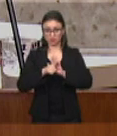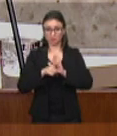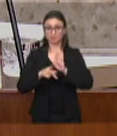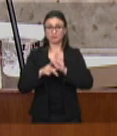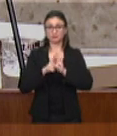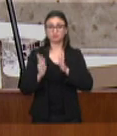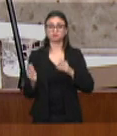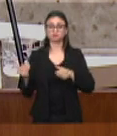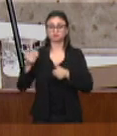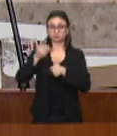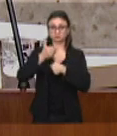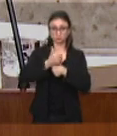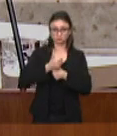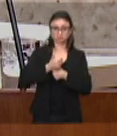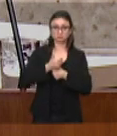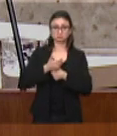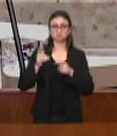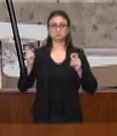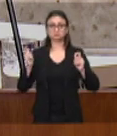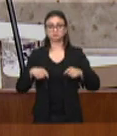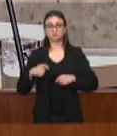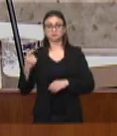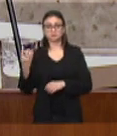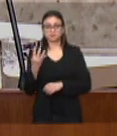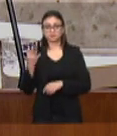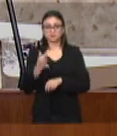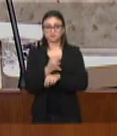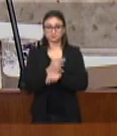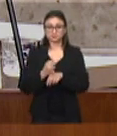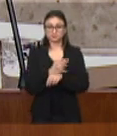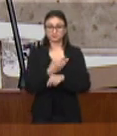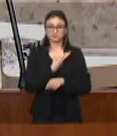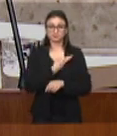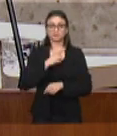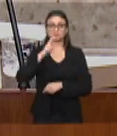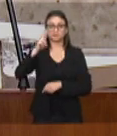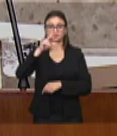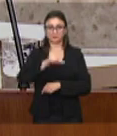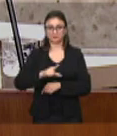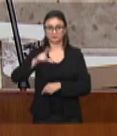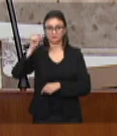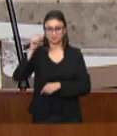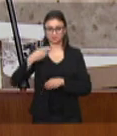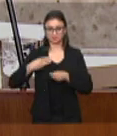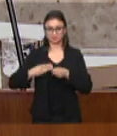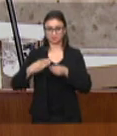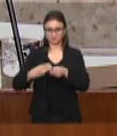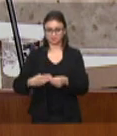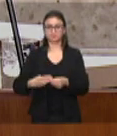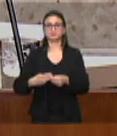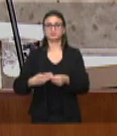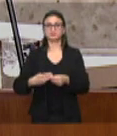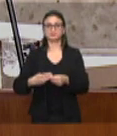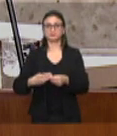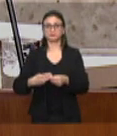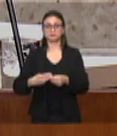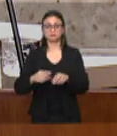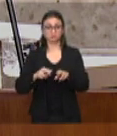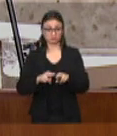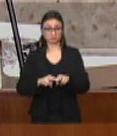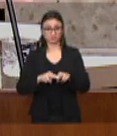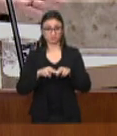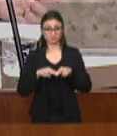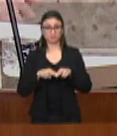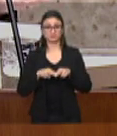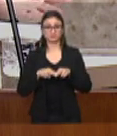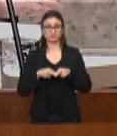lei que definiu a possibilidade de 4 feriados religiosos escolhidos por município, né, diante